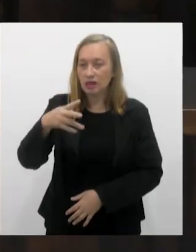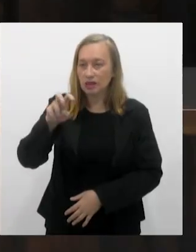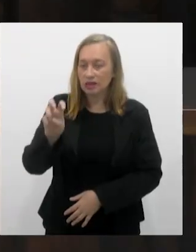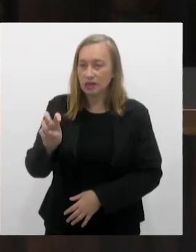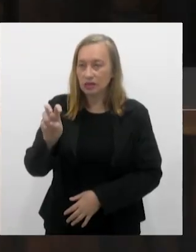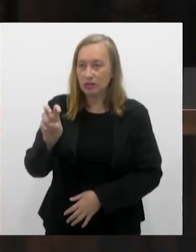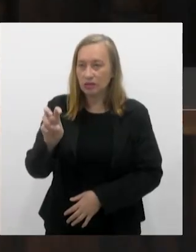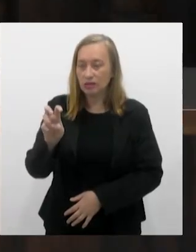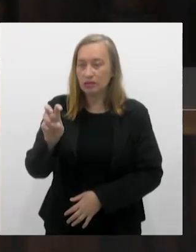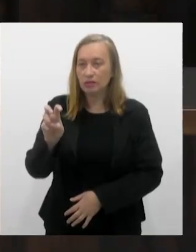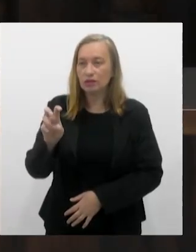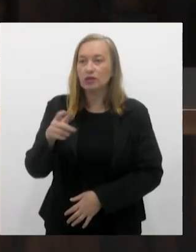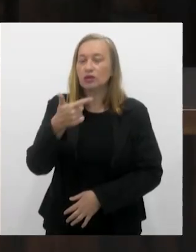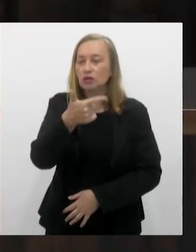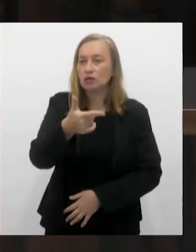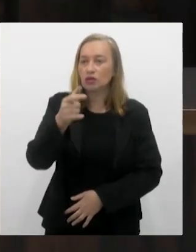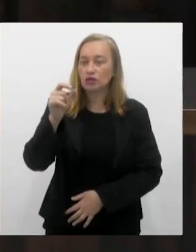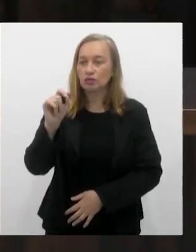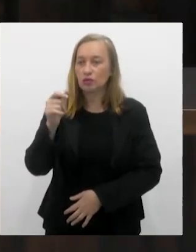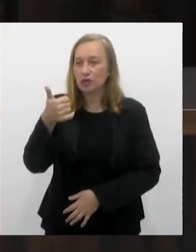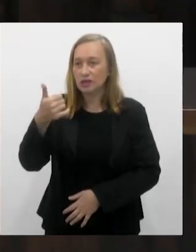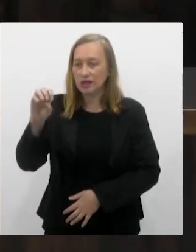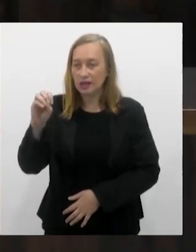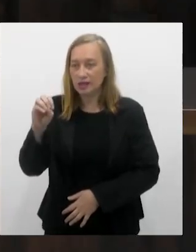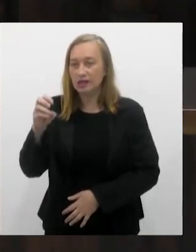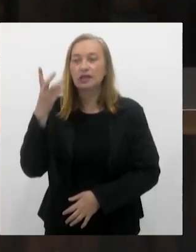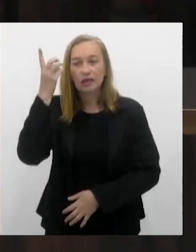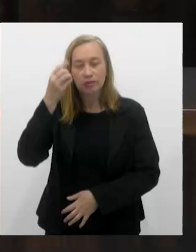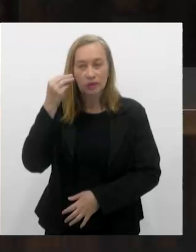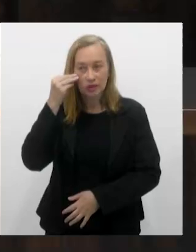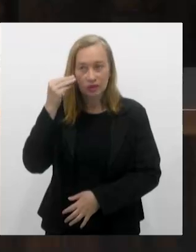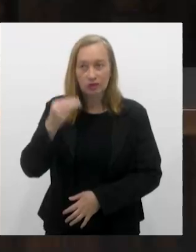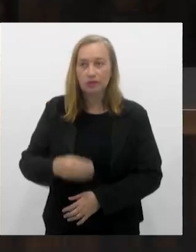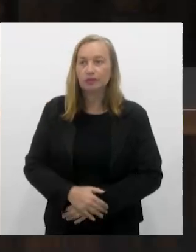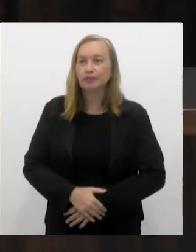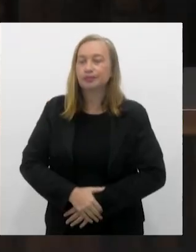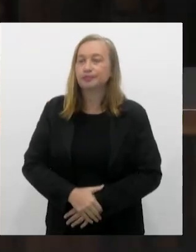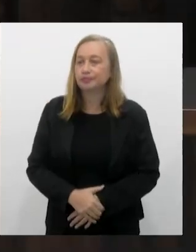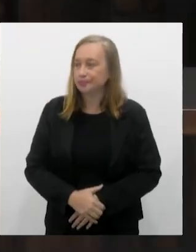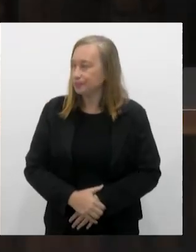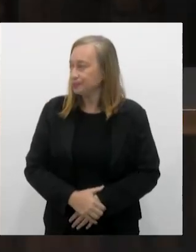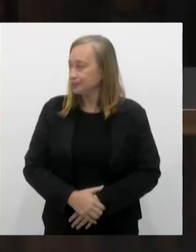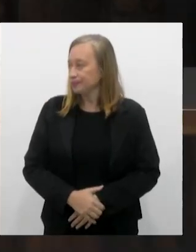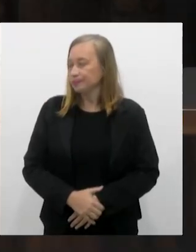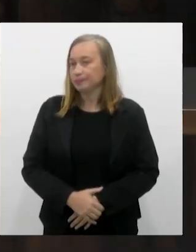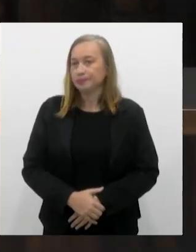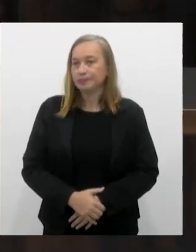5645, de 2010, da deputada Tia Ju.